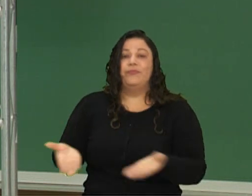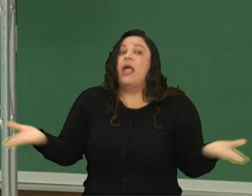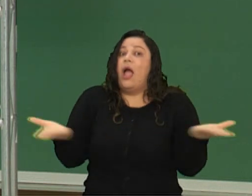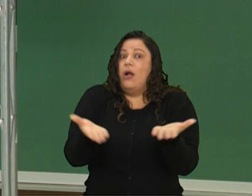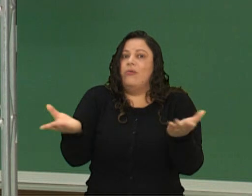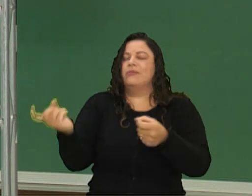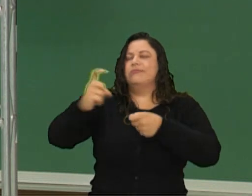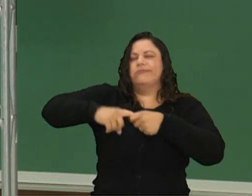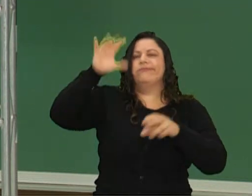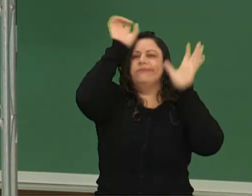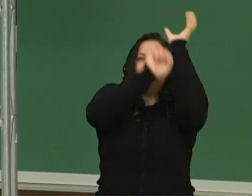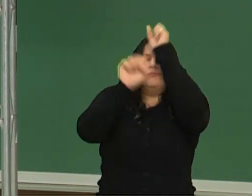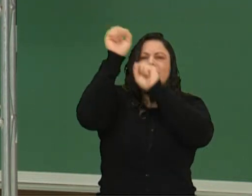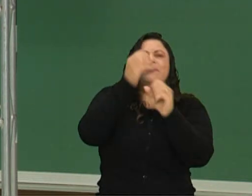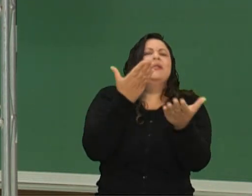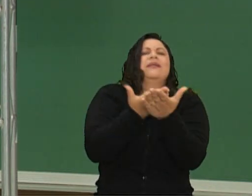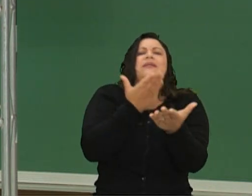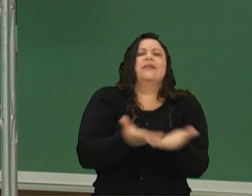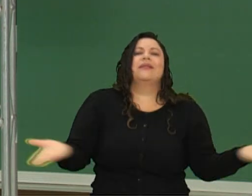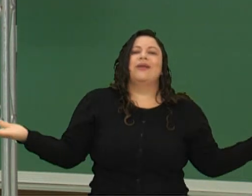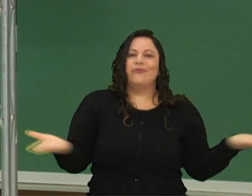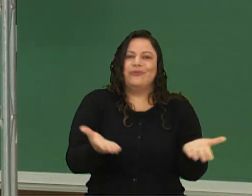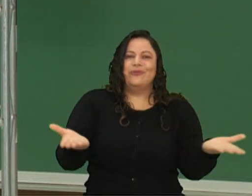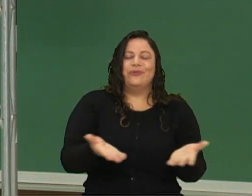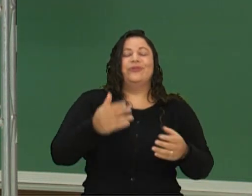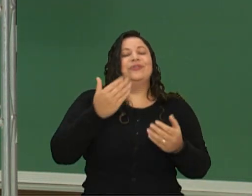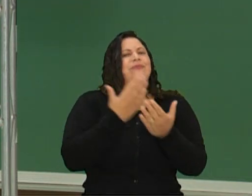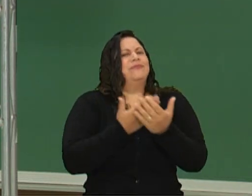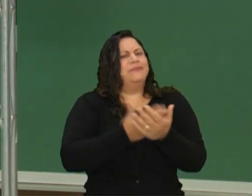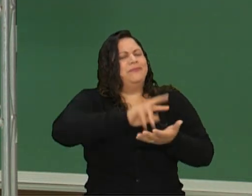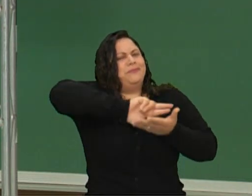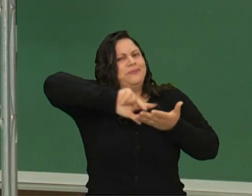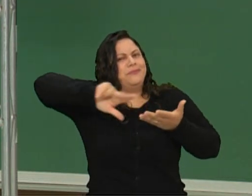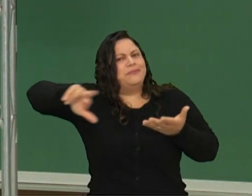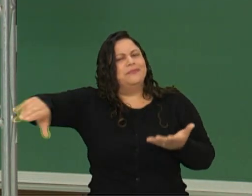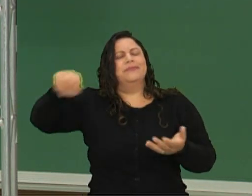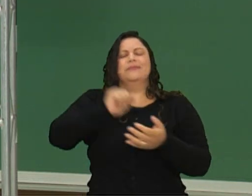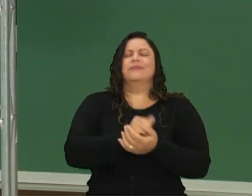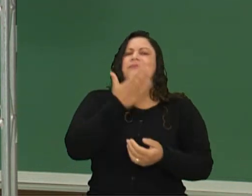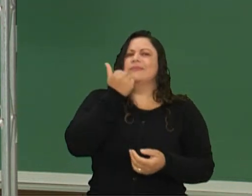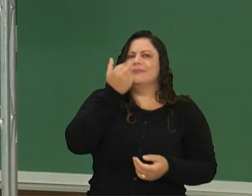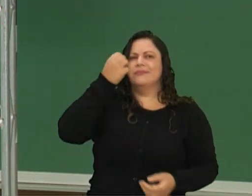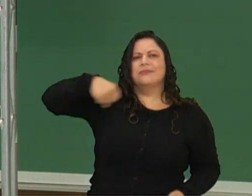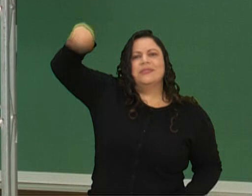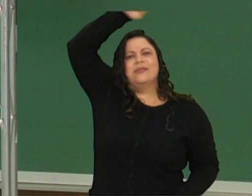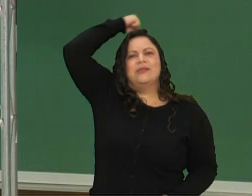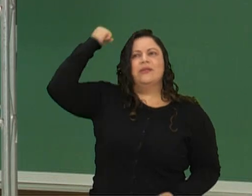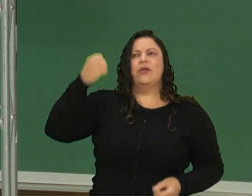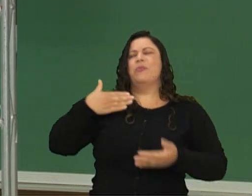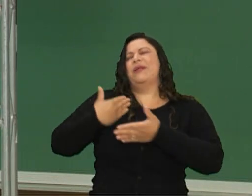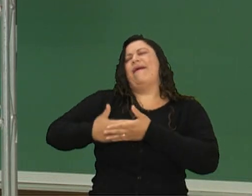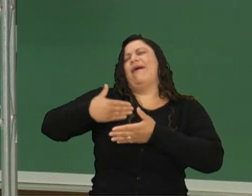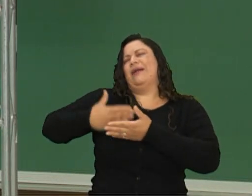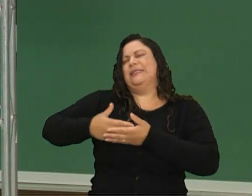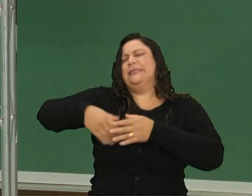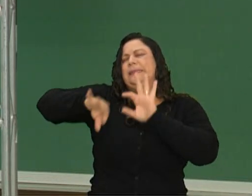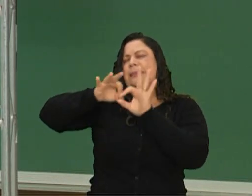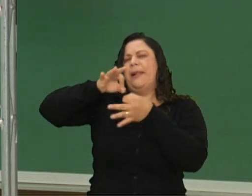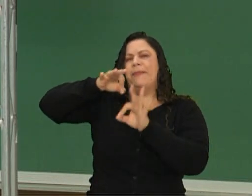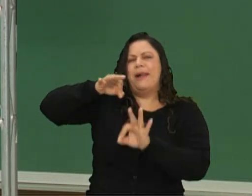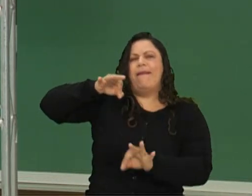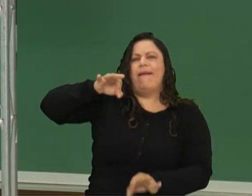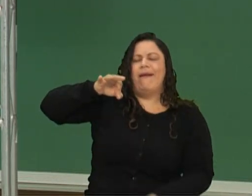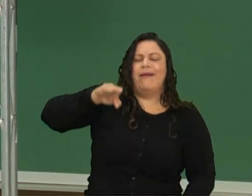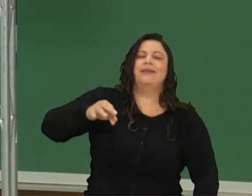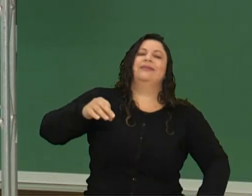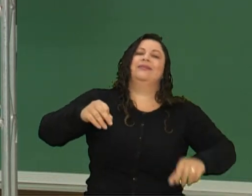hoje. Então, nós estudamos alguns alimentos sagrados do Paraná. Poderíamos ficar aulas e mais aulas só falando de prato típico